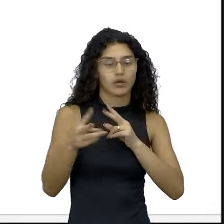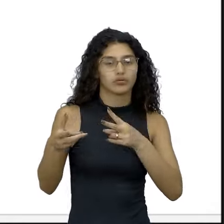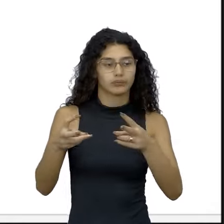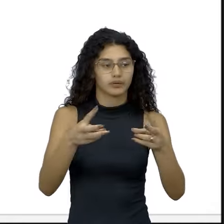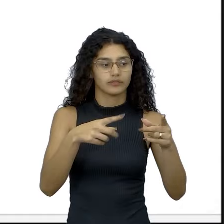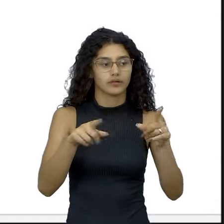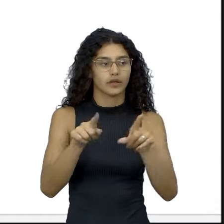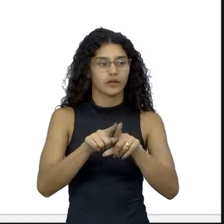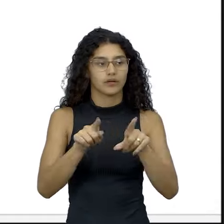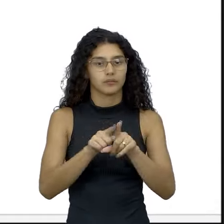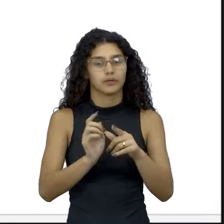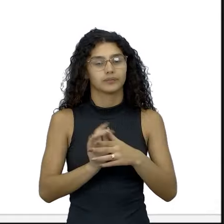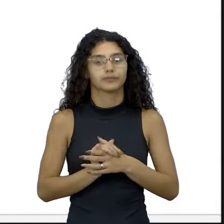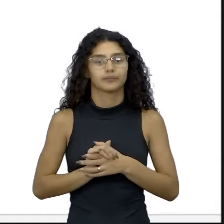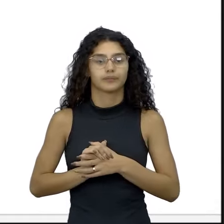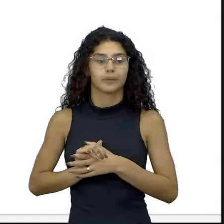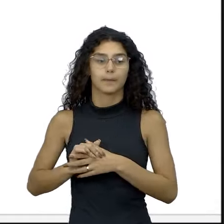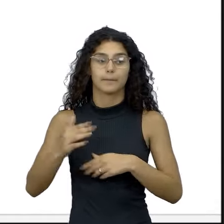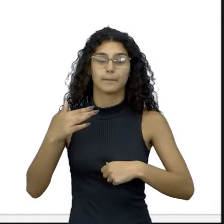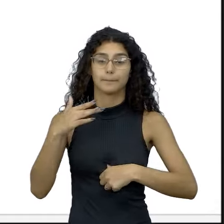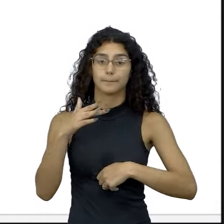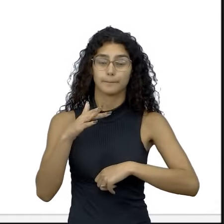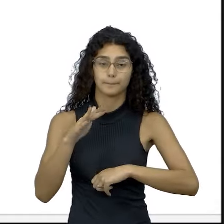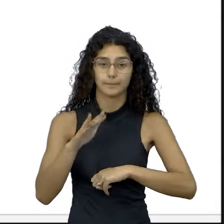isso, fazer essa relação